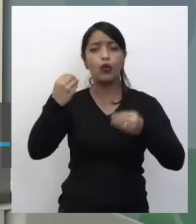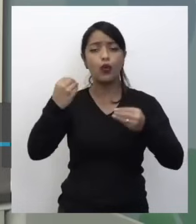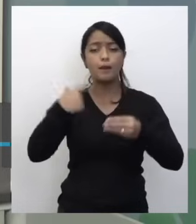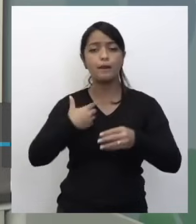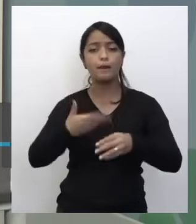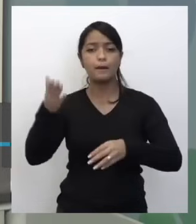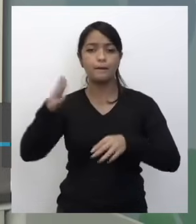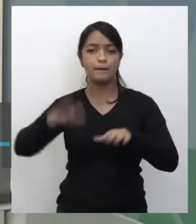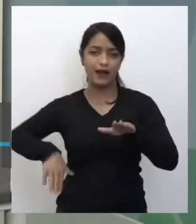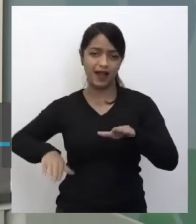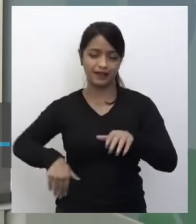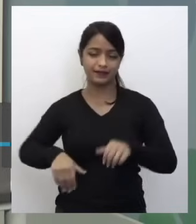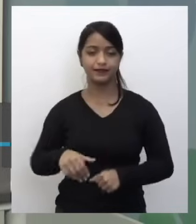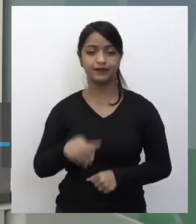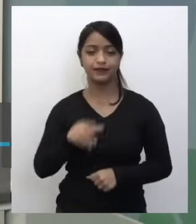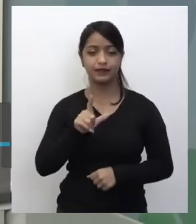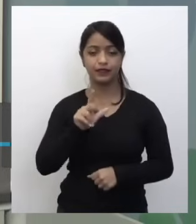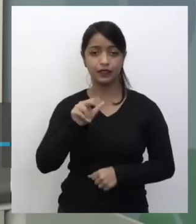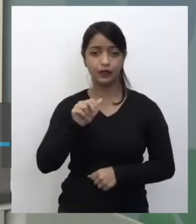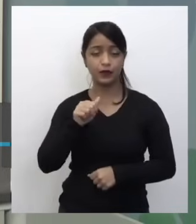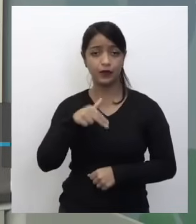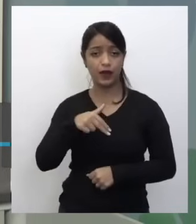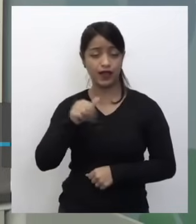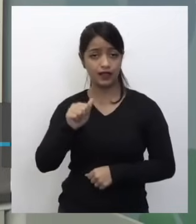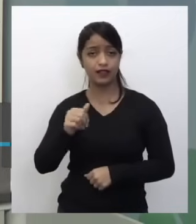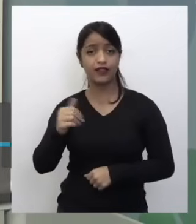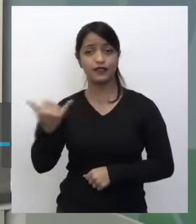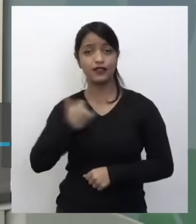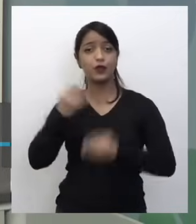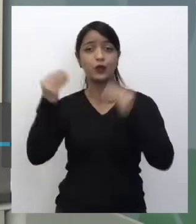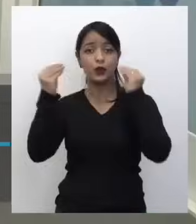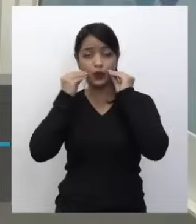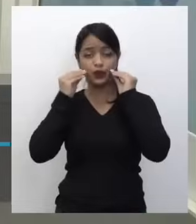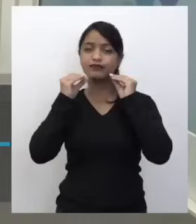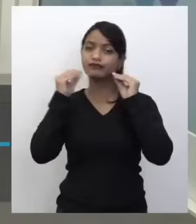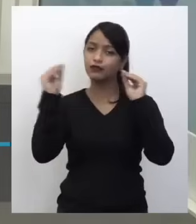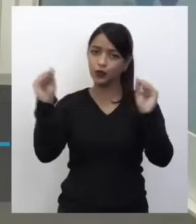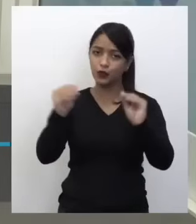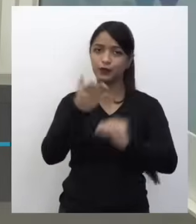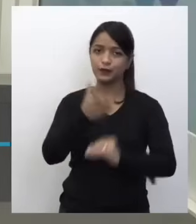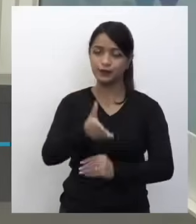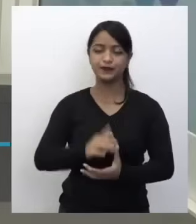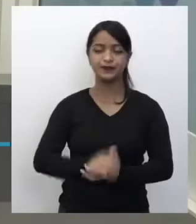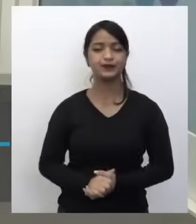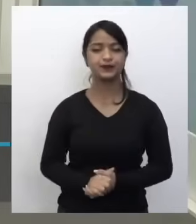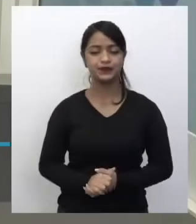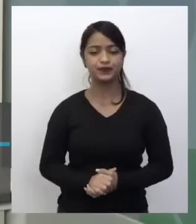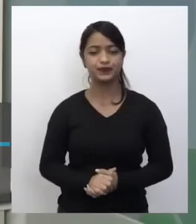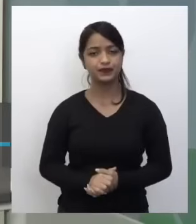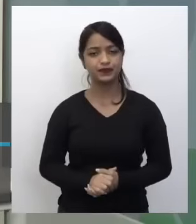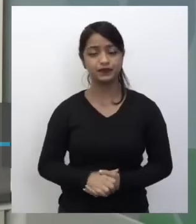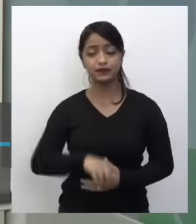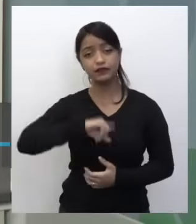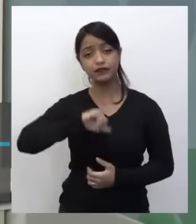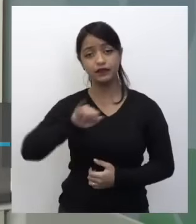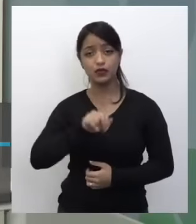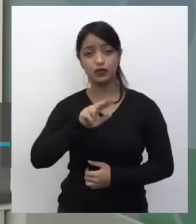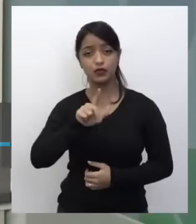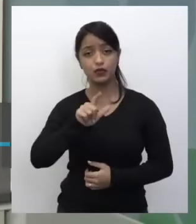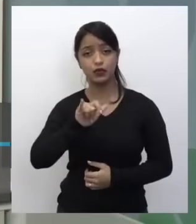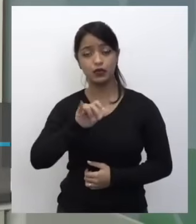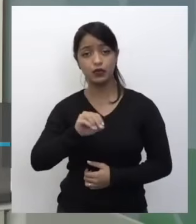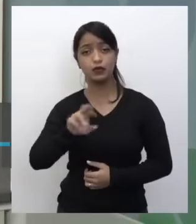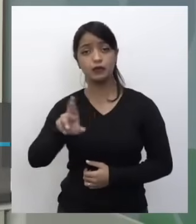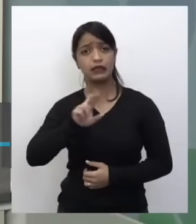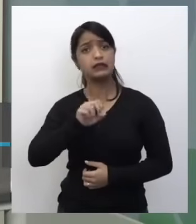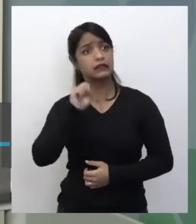A Luara mandou um beijo para nós. Vamos mandar um beijo para ela, então? Beijo para você, Luara. O Júlio César, sim, para ver